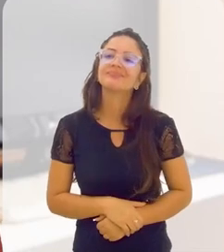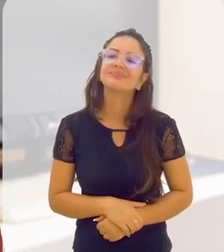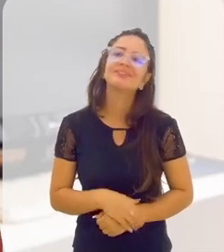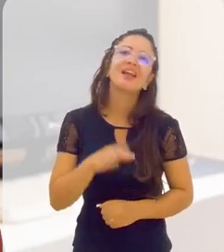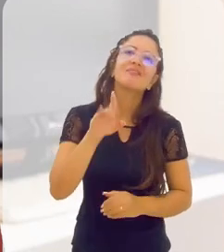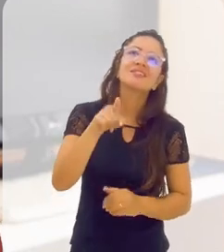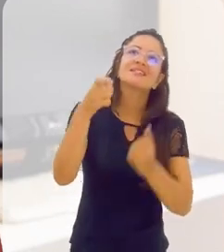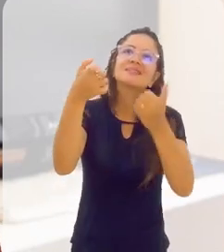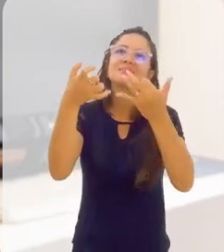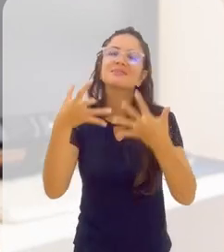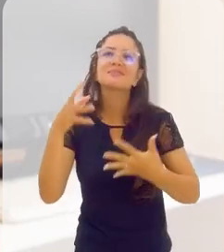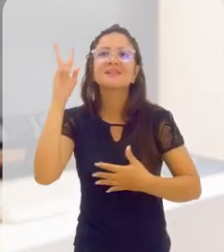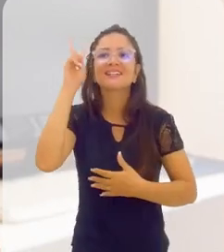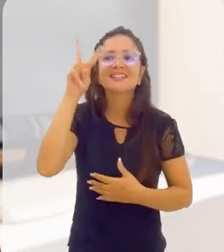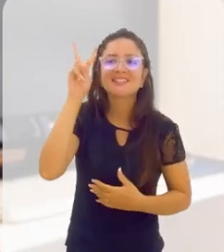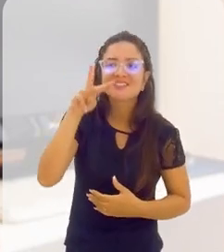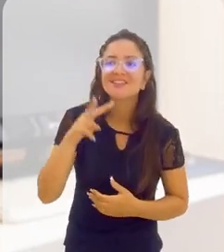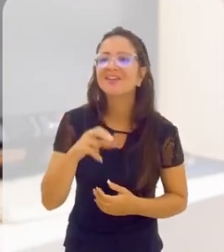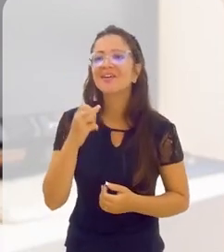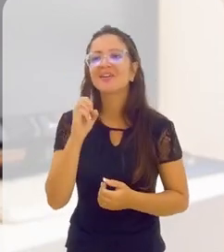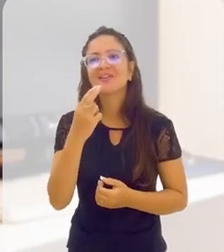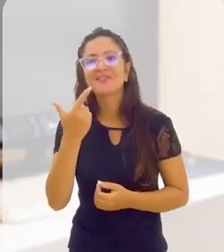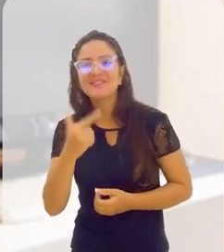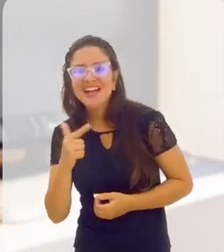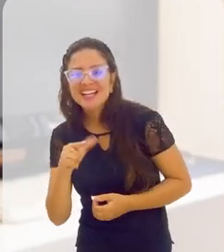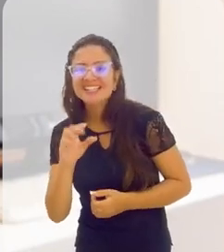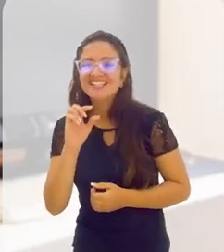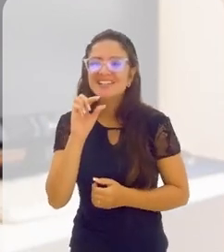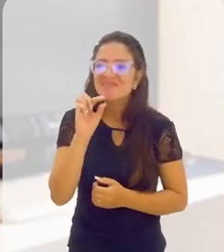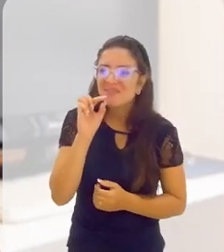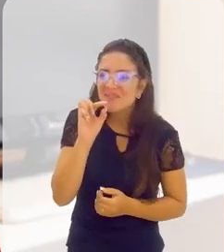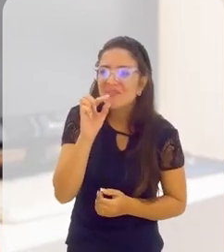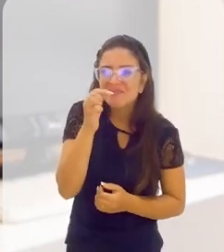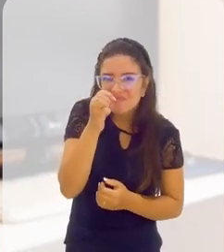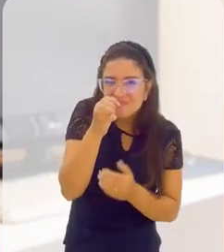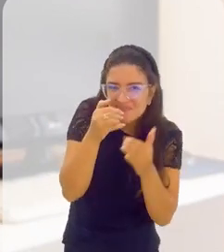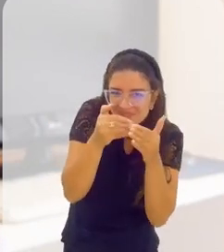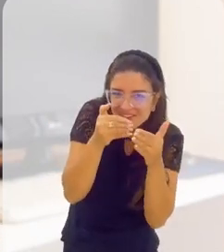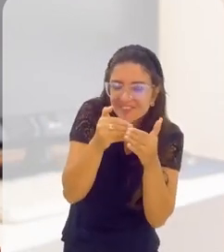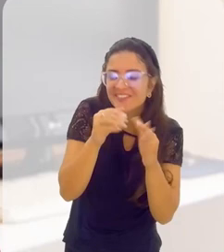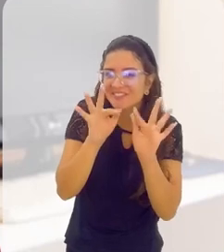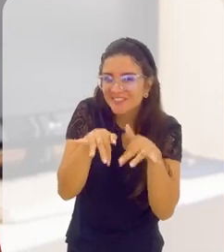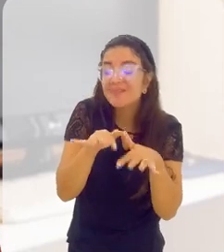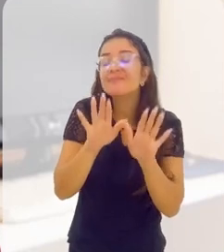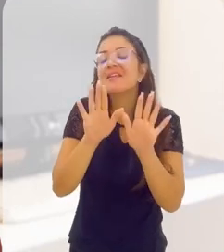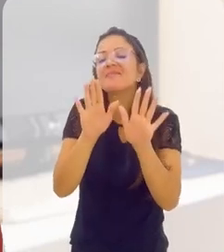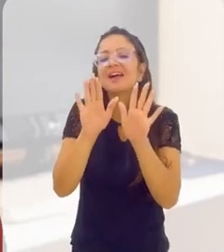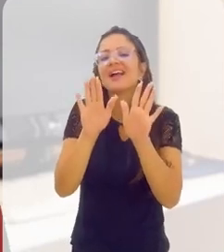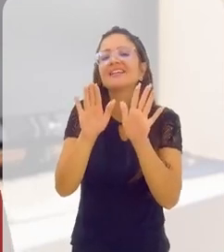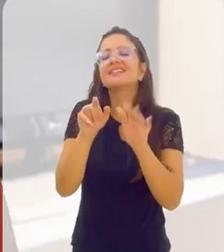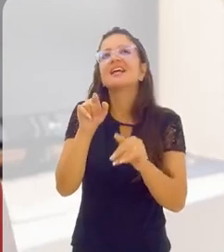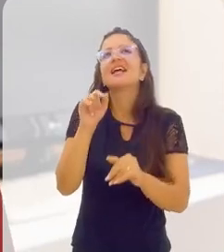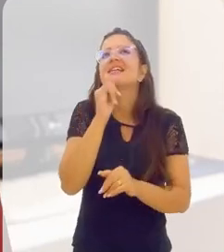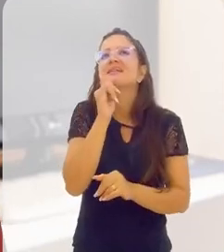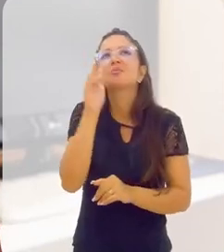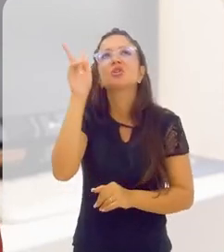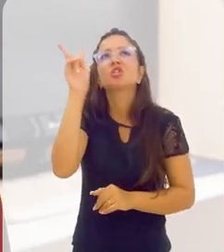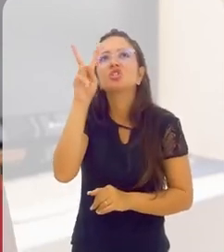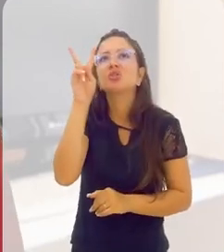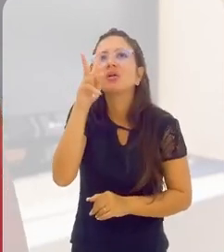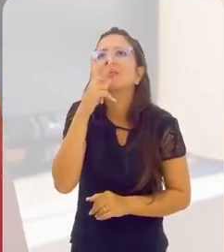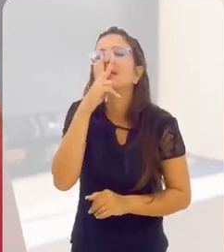mais Quantas você quiser embora a gente já esteja chegando lá para o finalzinho do programa que tenha te emocionado